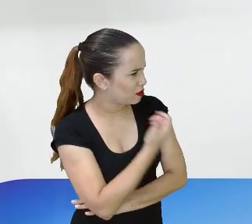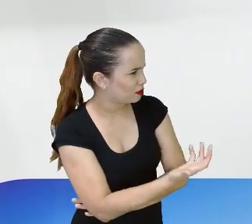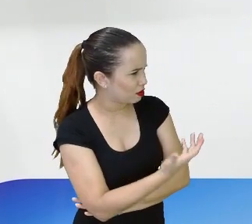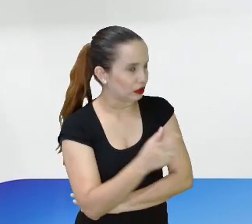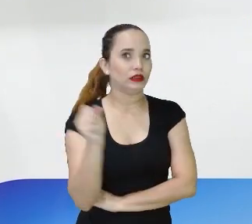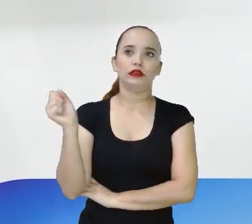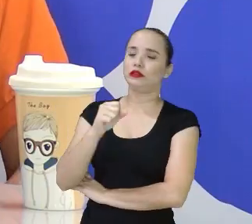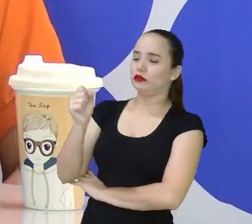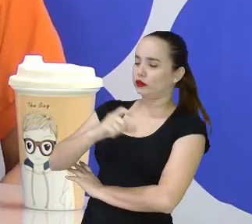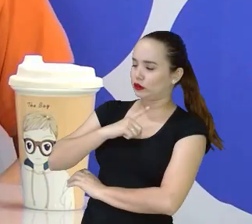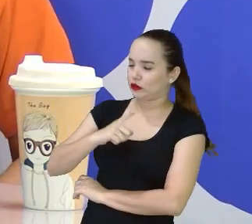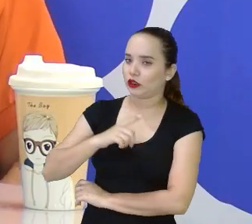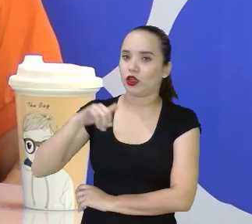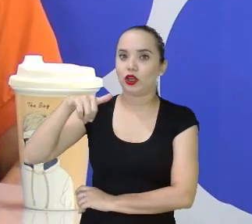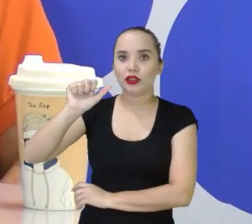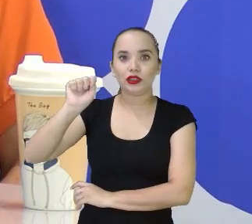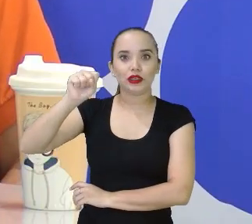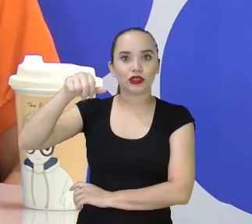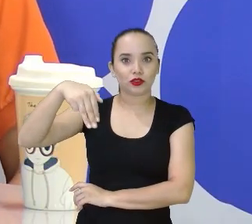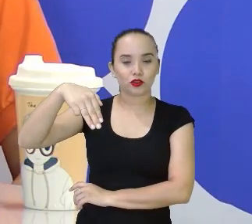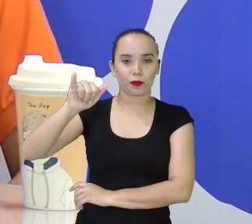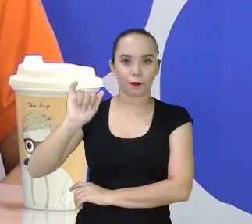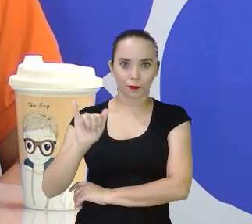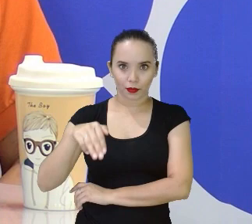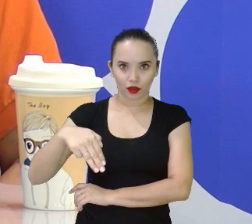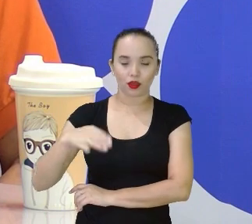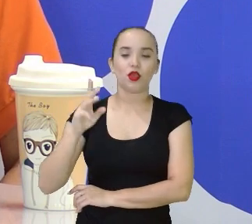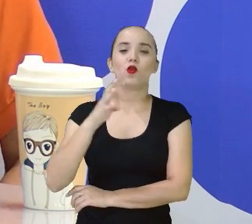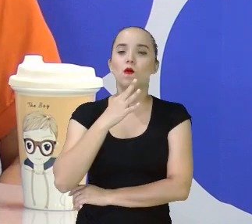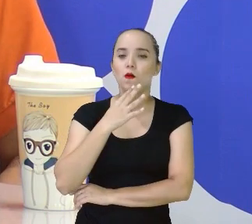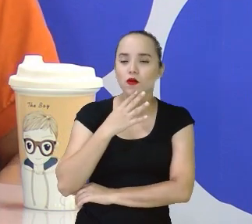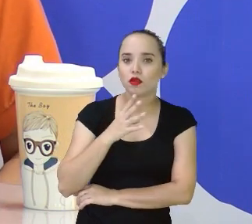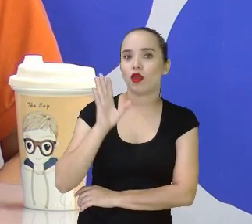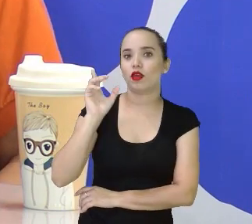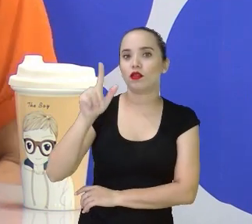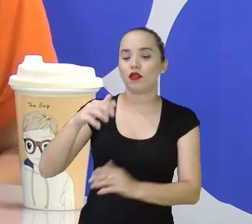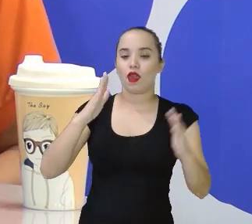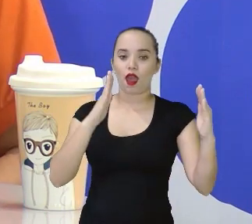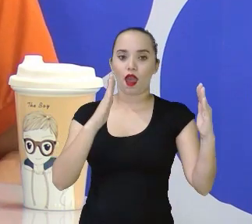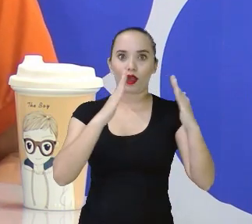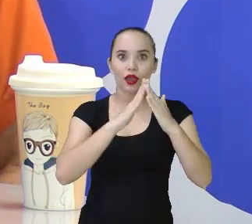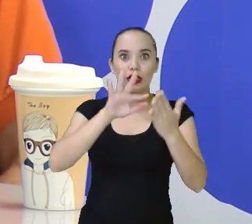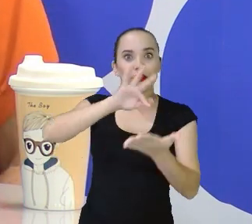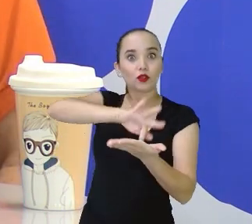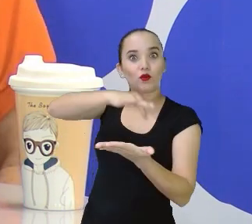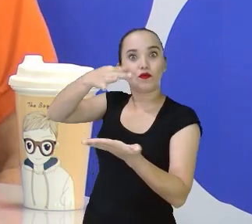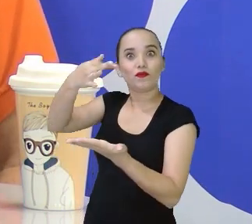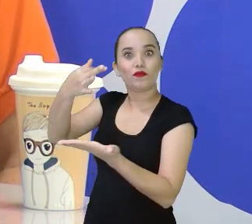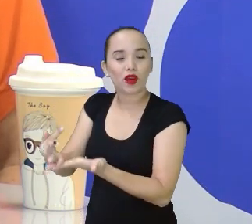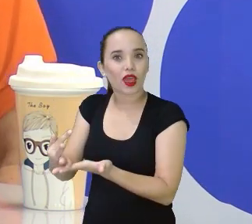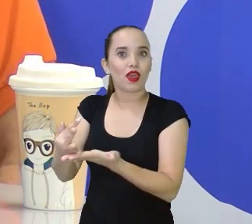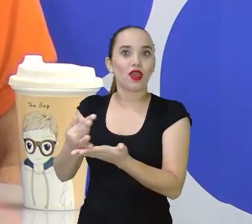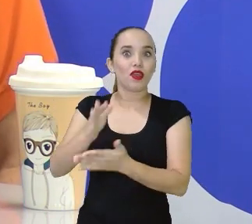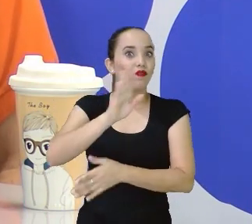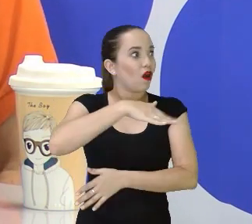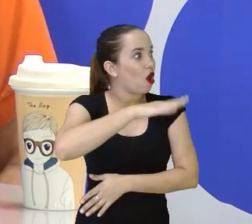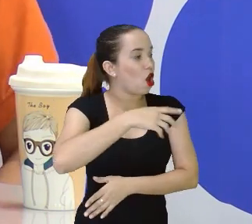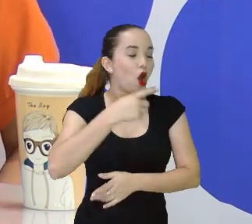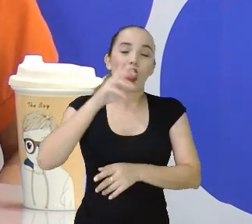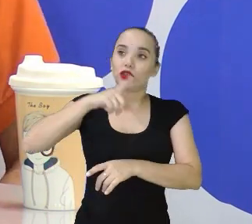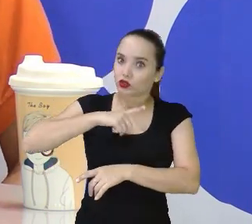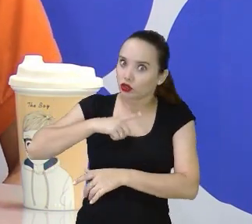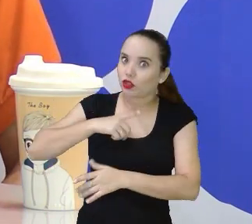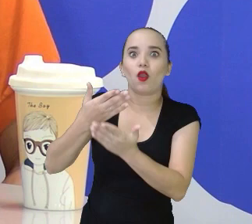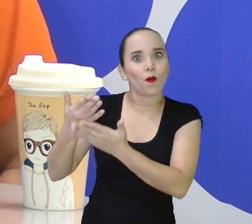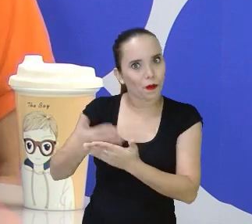falando tem, alguma sim, coisa? Sim, a Yasmin aqui, ela disse que já foi na casa do frevo. Falar em frevo, a gente vai ter uma aula